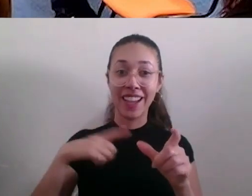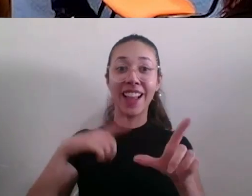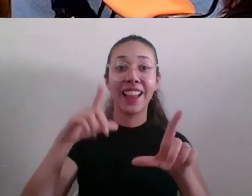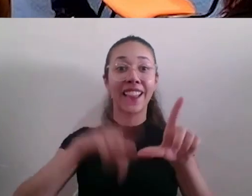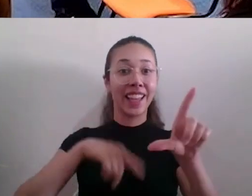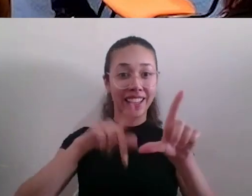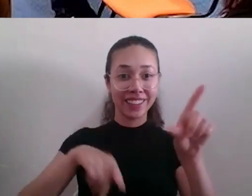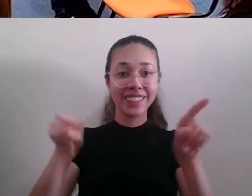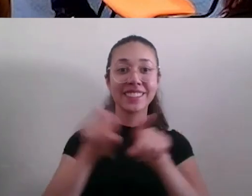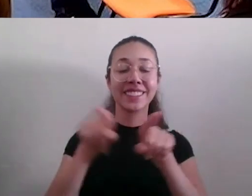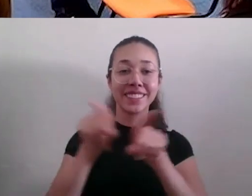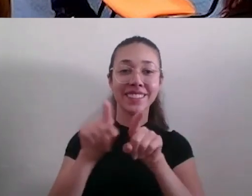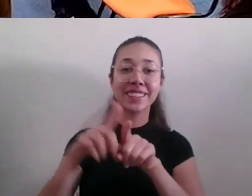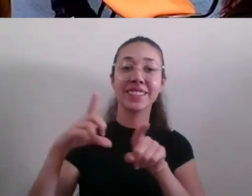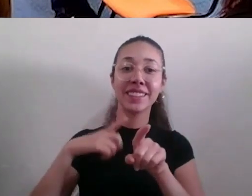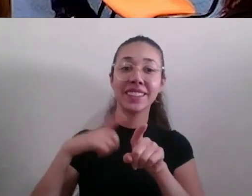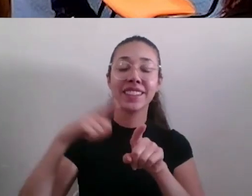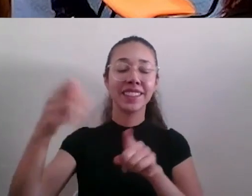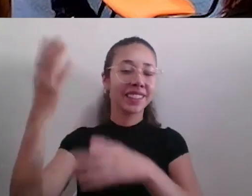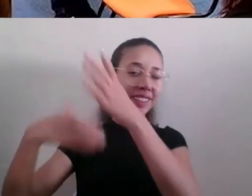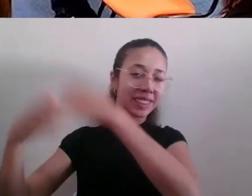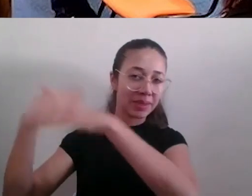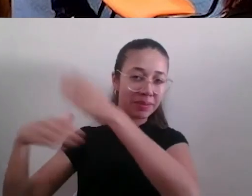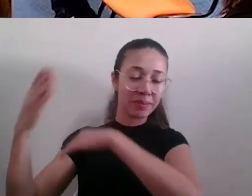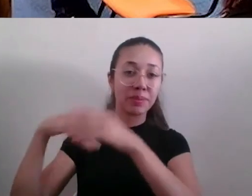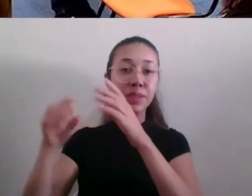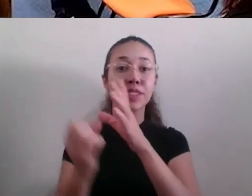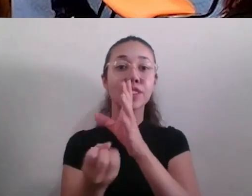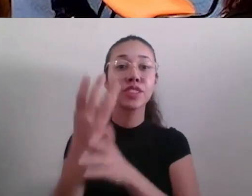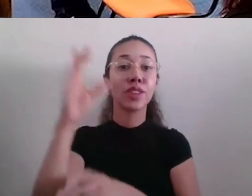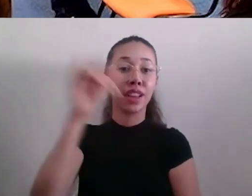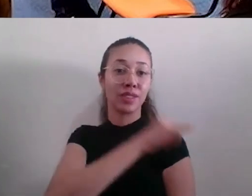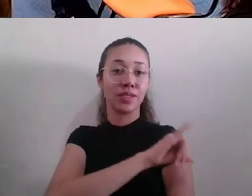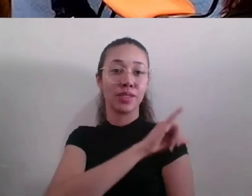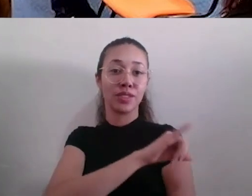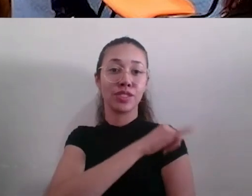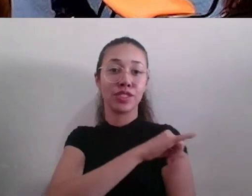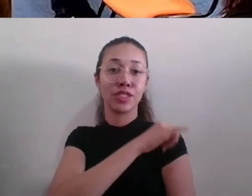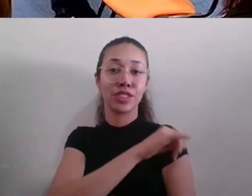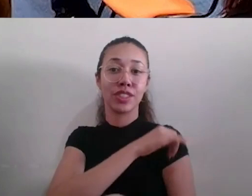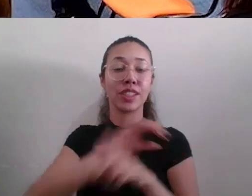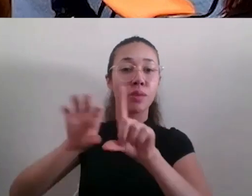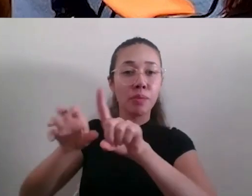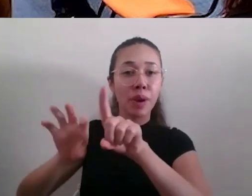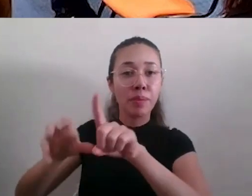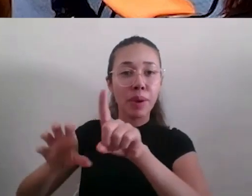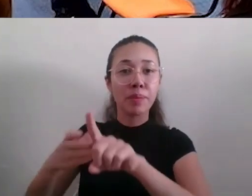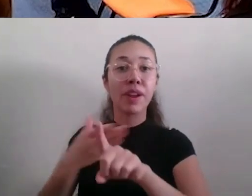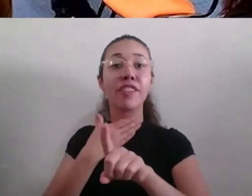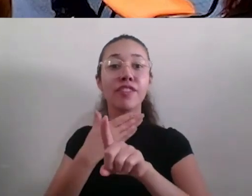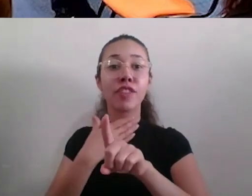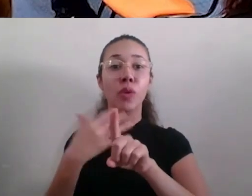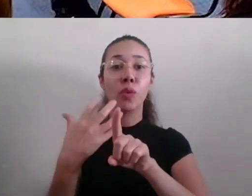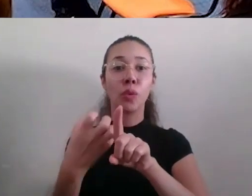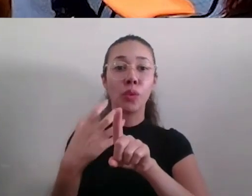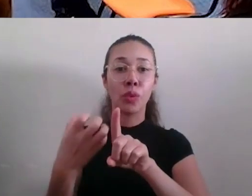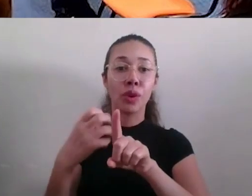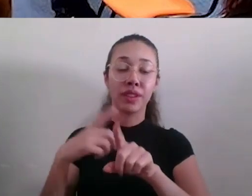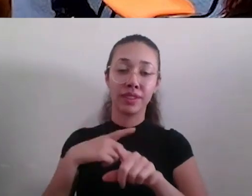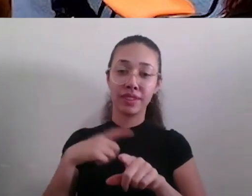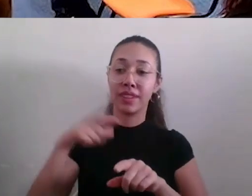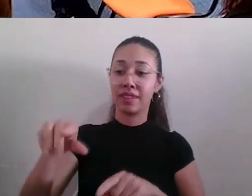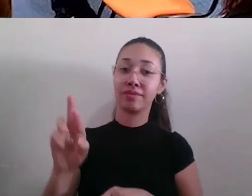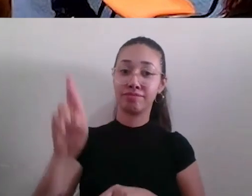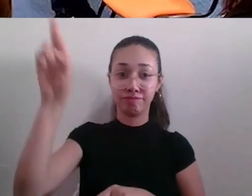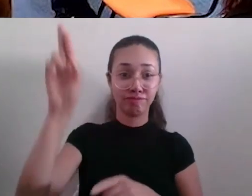Novelo, no Rio de Janeiro. Hoje, a maior produtora de podcasts com DNA jornalístico do país, responsável por mais de 20